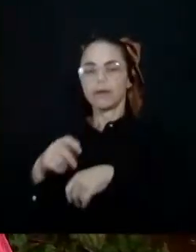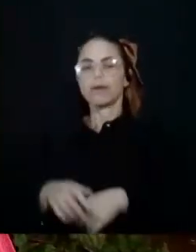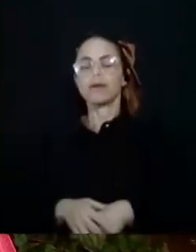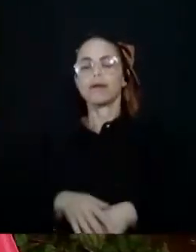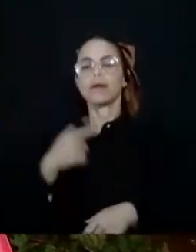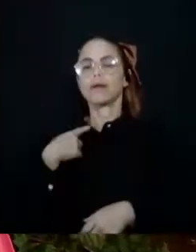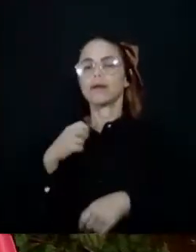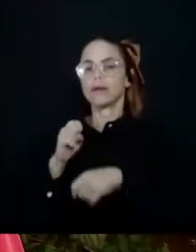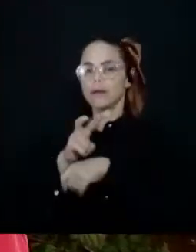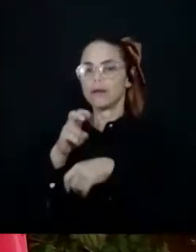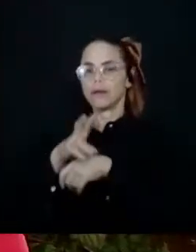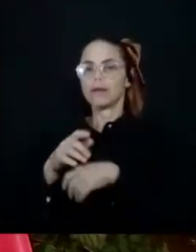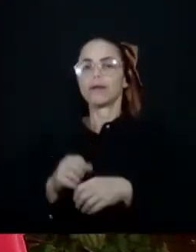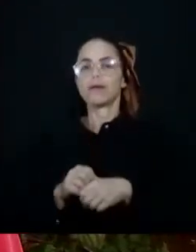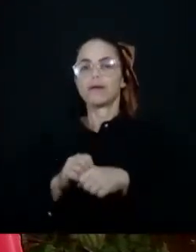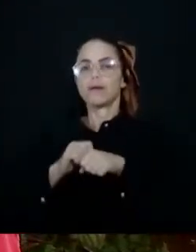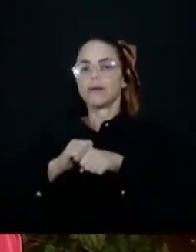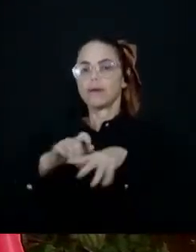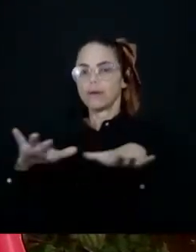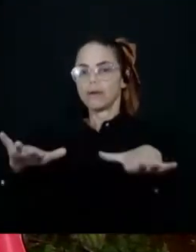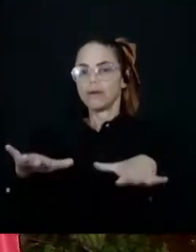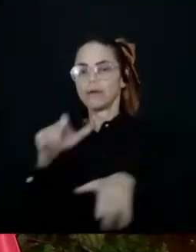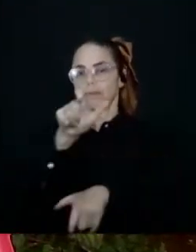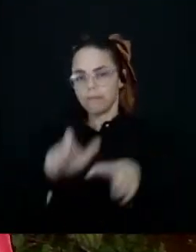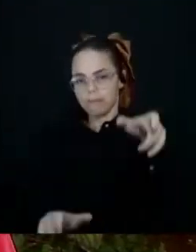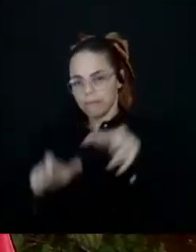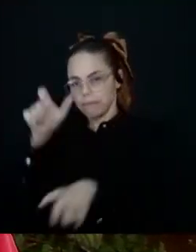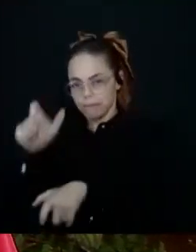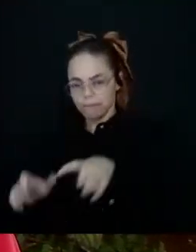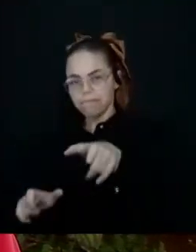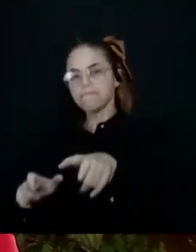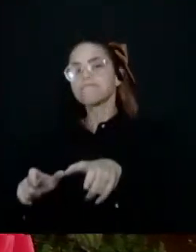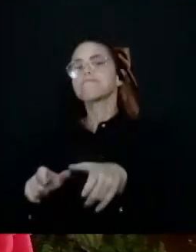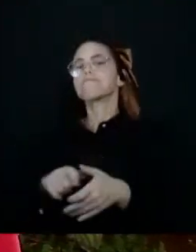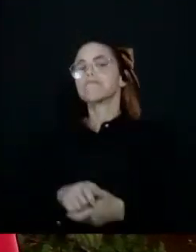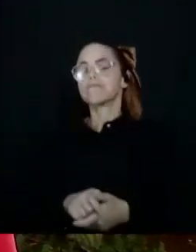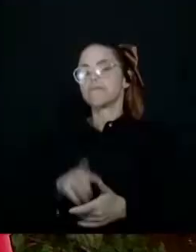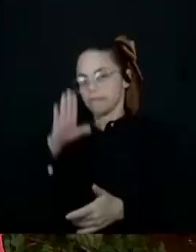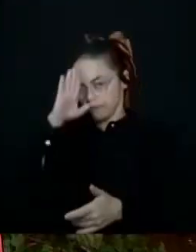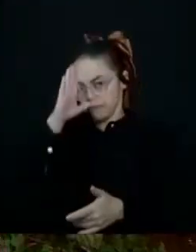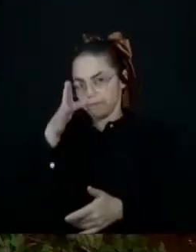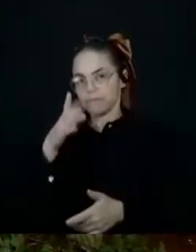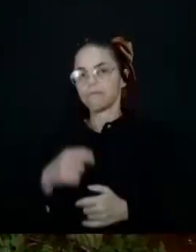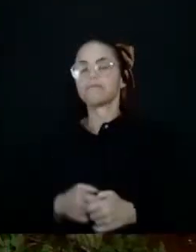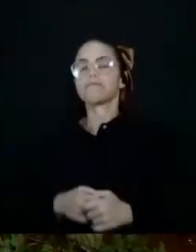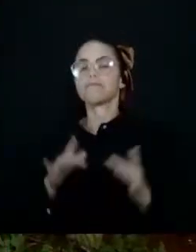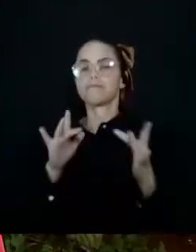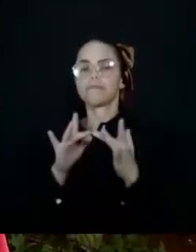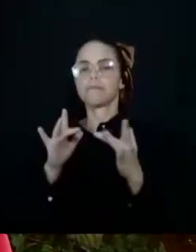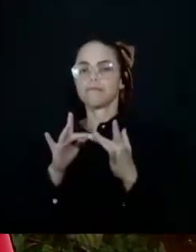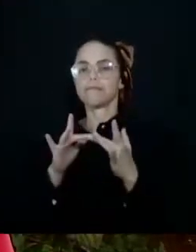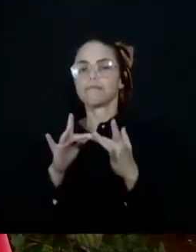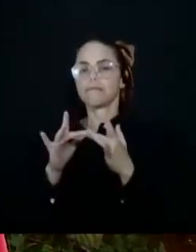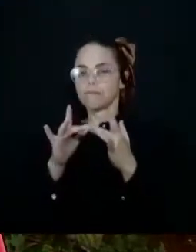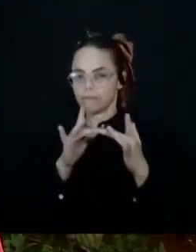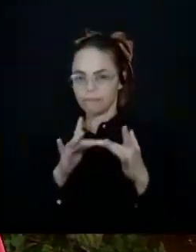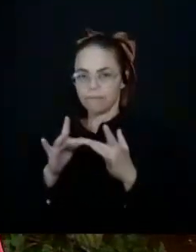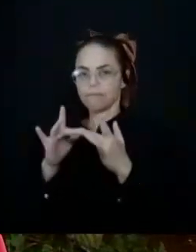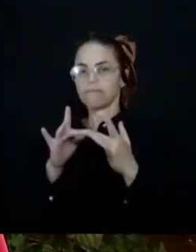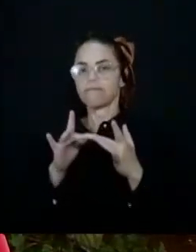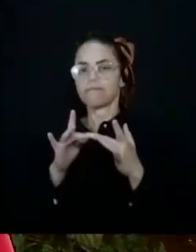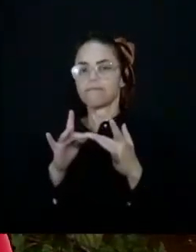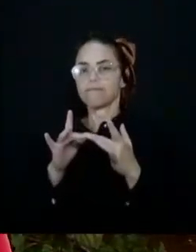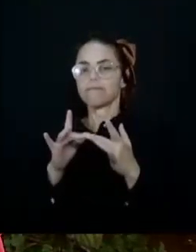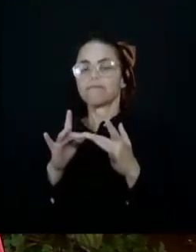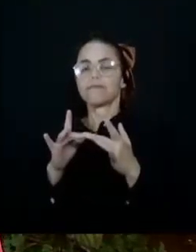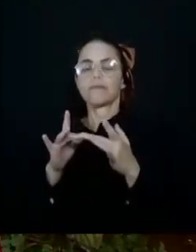ele é transmitido de pessoa para pessoa, principalmente por contato direto com as lesões.